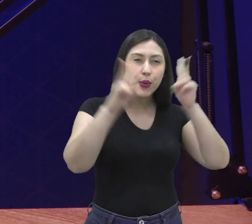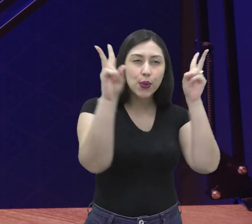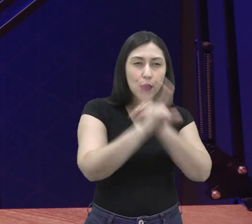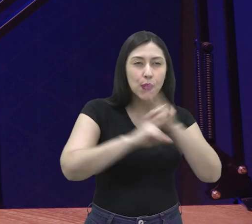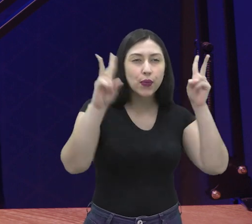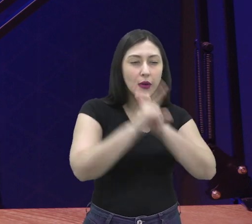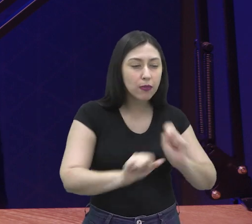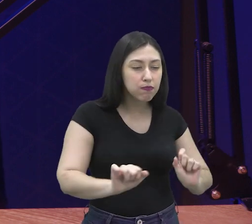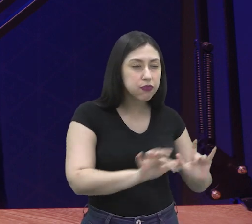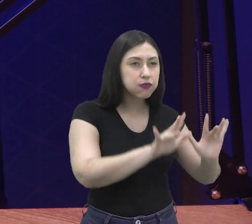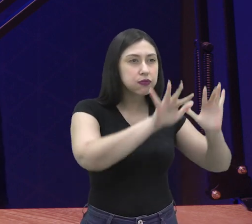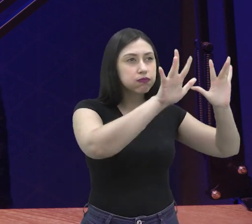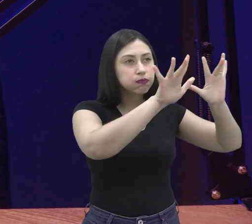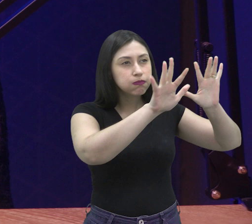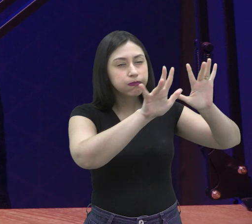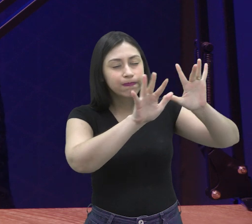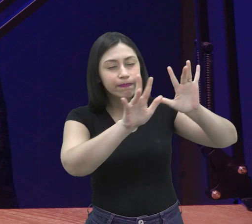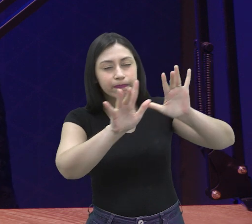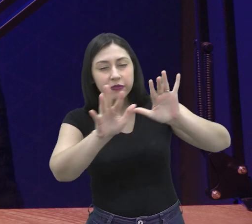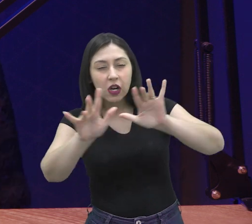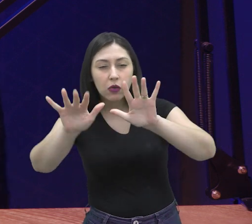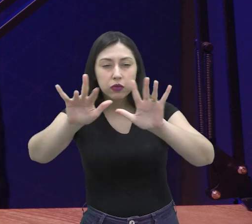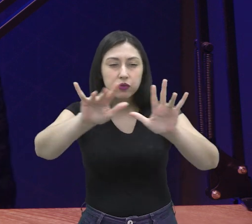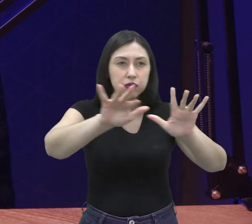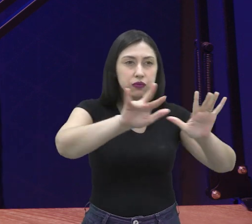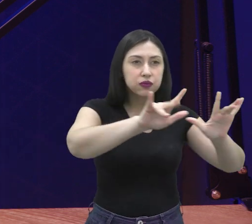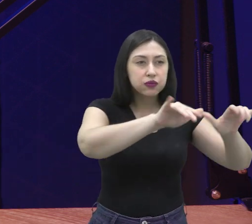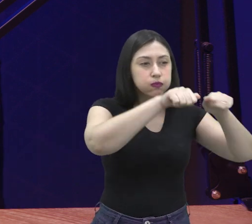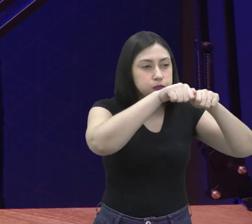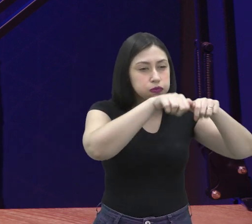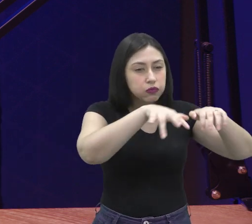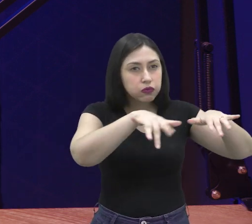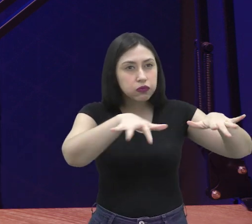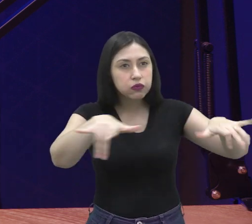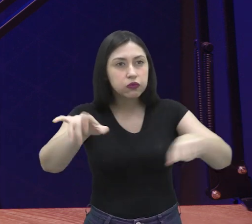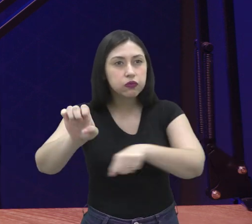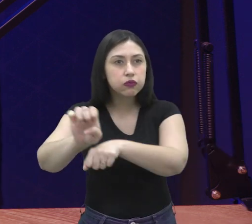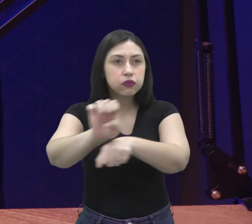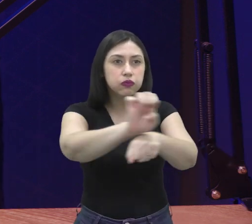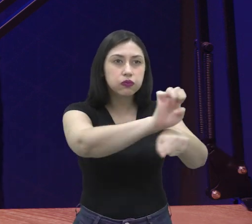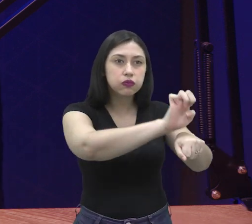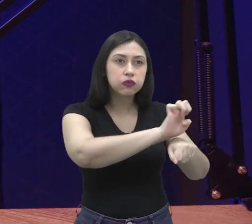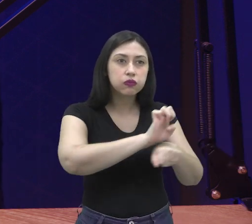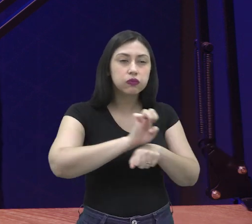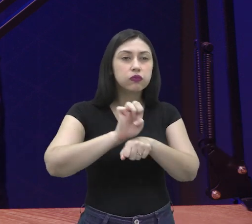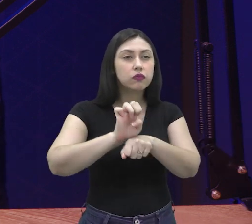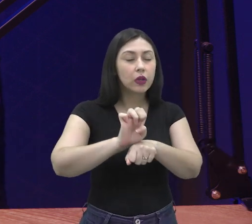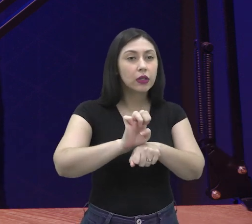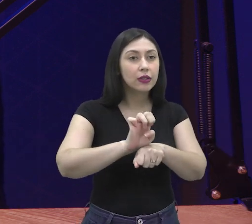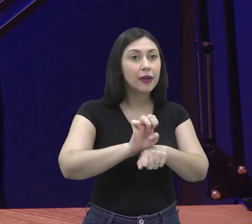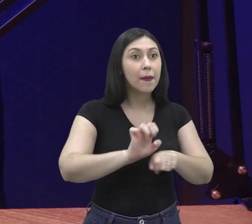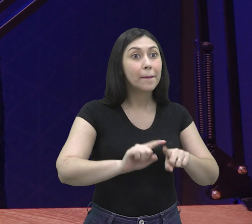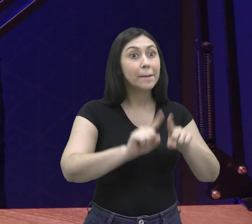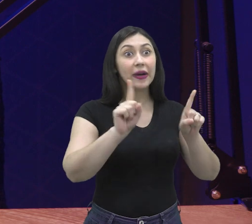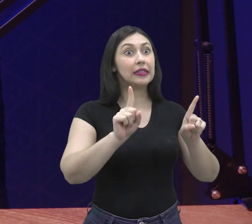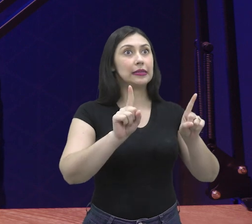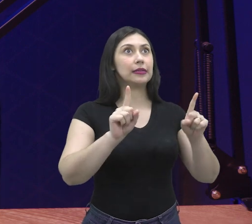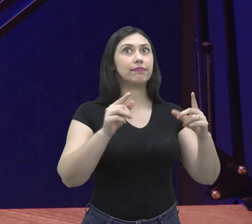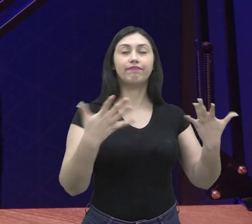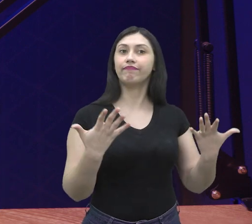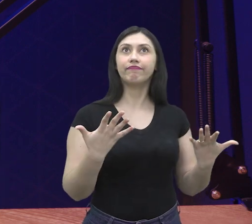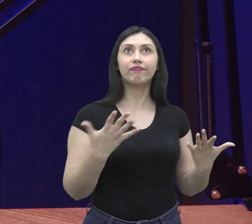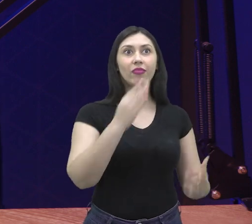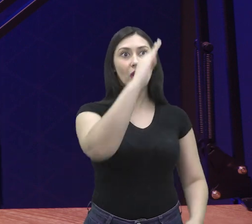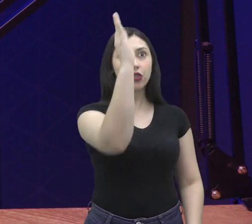trazem as fumaças desses locais para os outros estados, né, brasileiros. Mas a gente teve fumaça